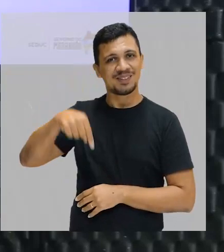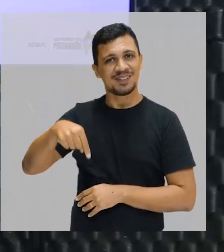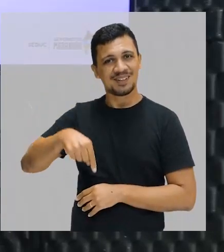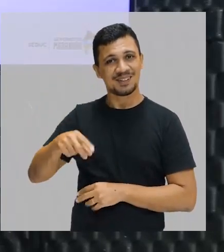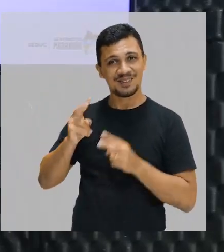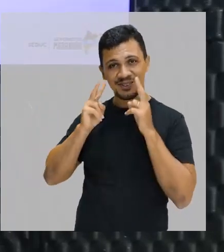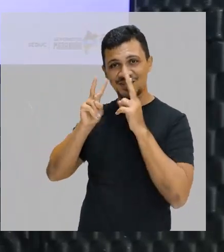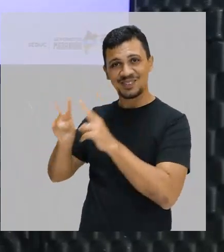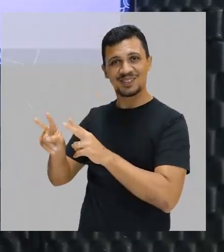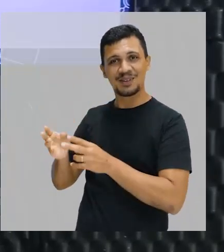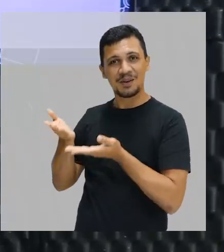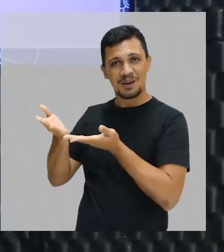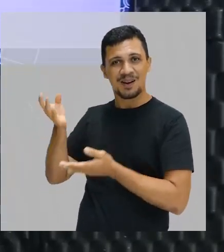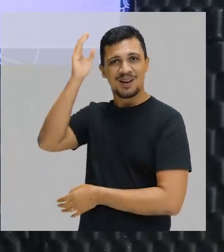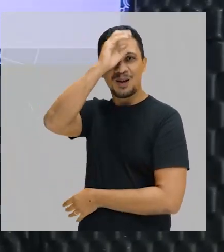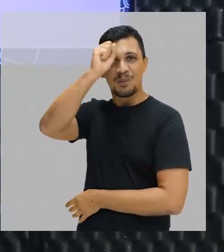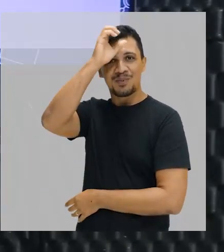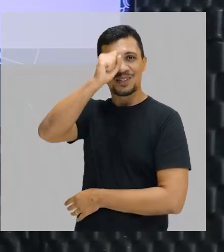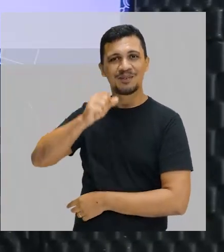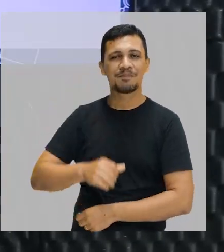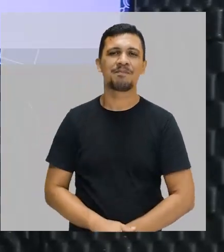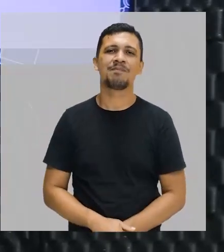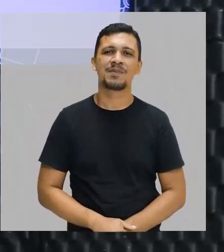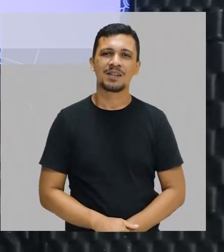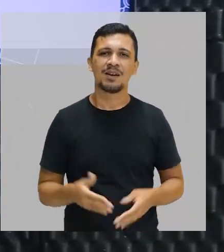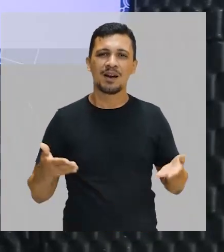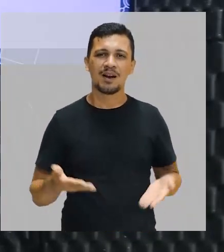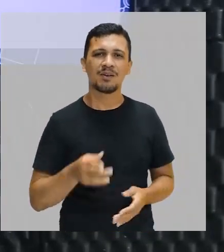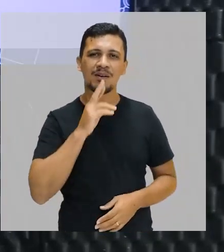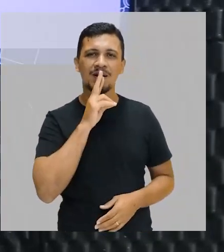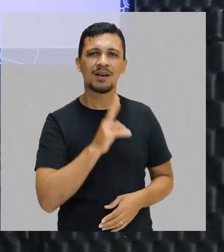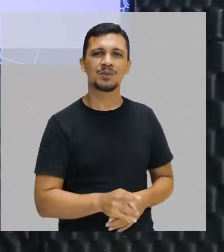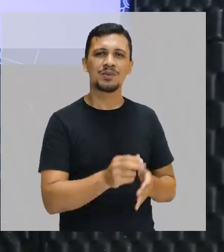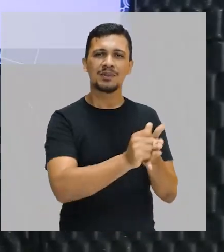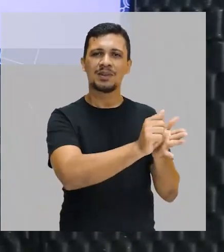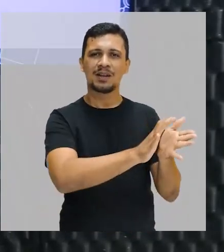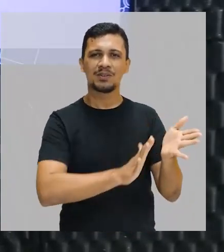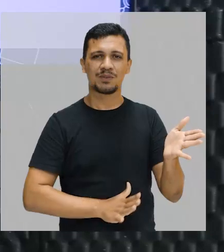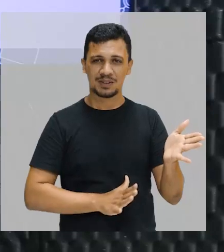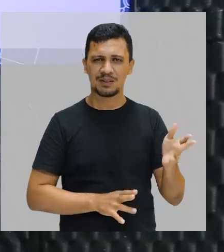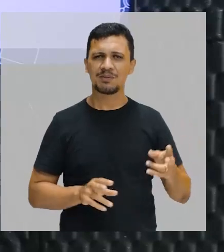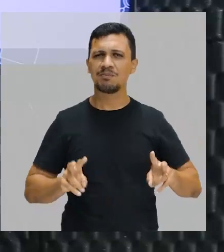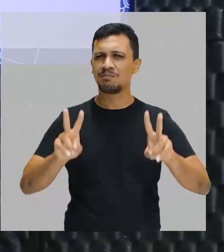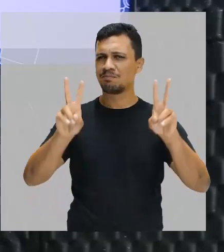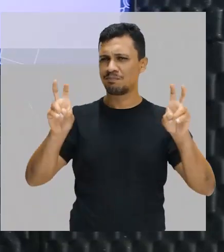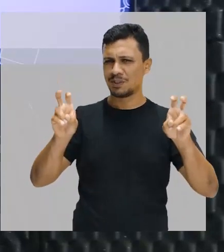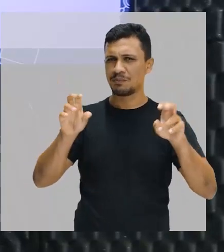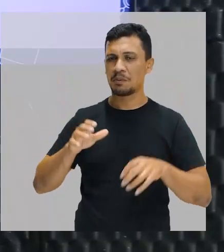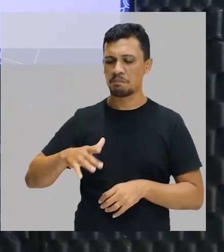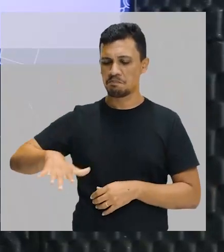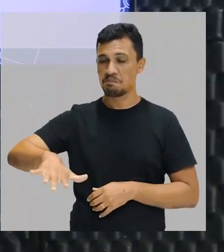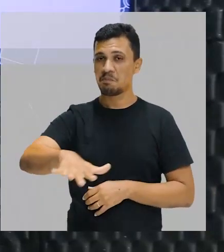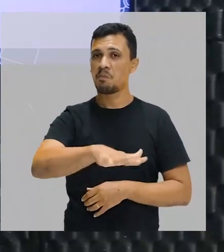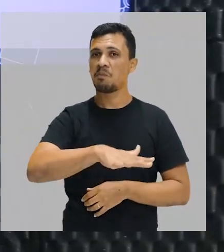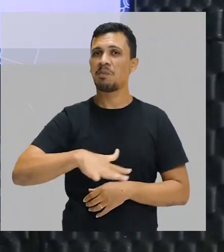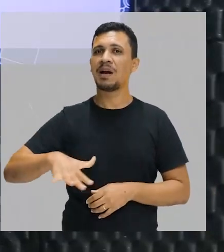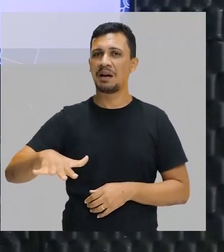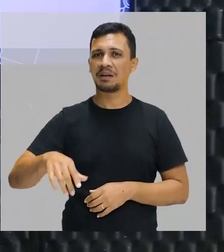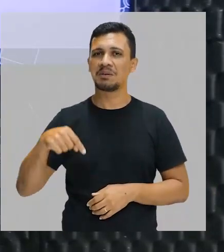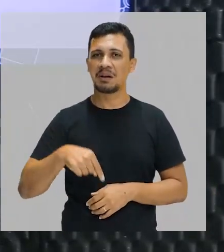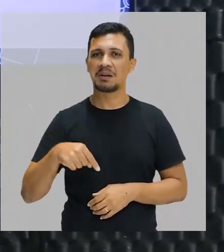aprendendo, correto? Nós vamos fazer alguns exercícios sobre uma das áreas. E aqui eu falo para vocês uma